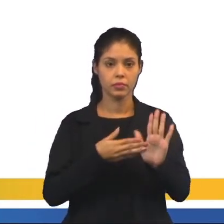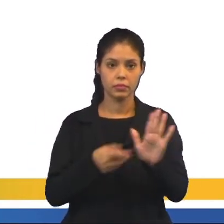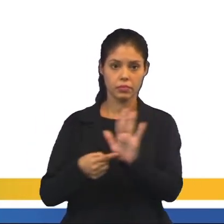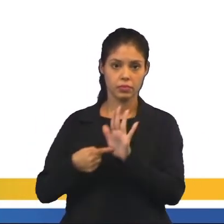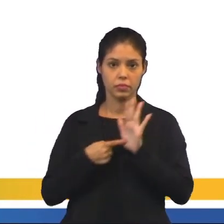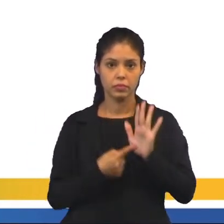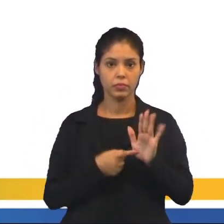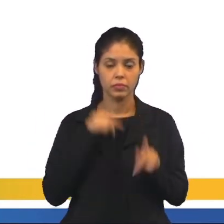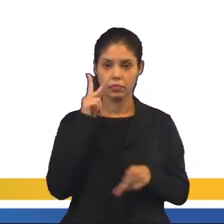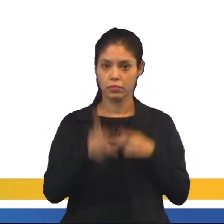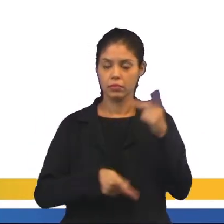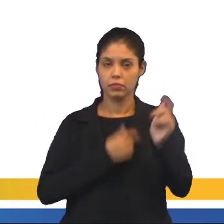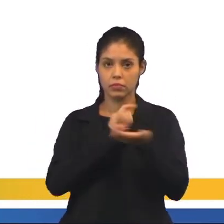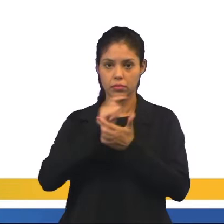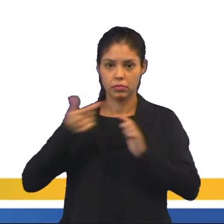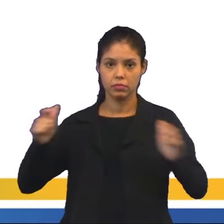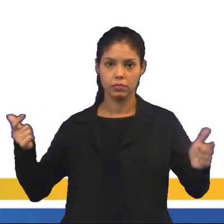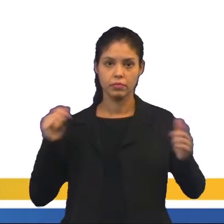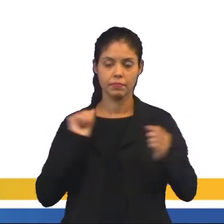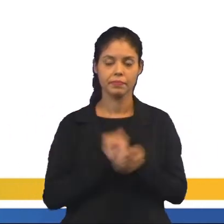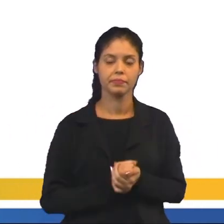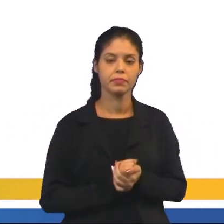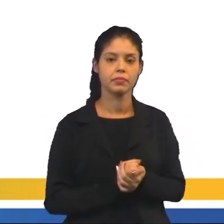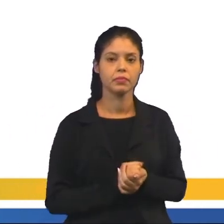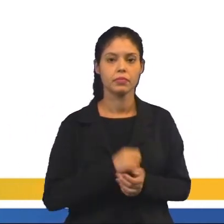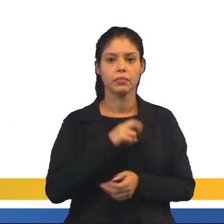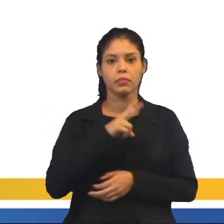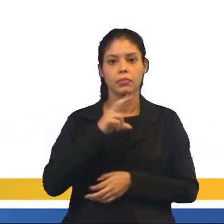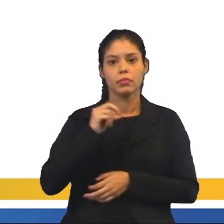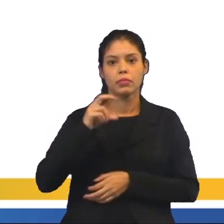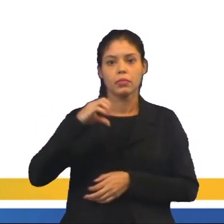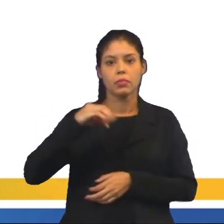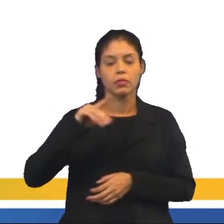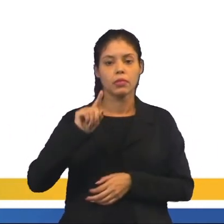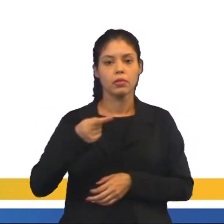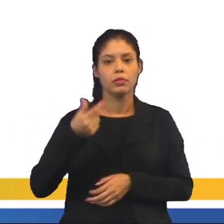tem uma população maior nas cidades.